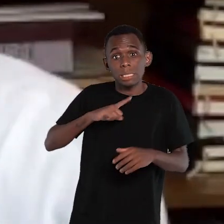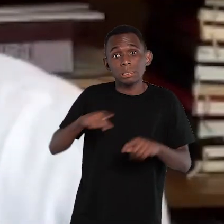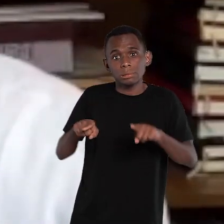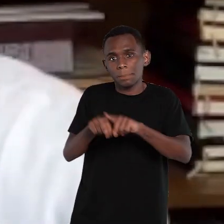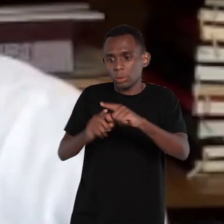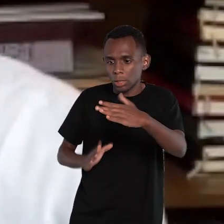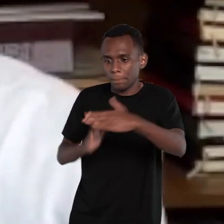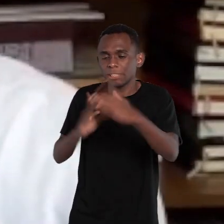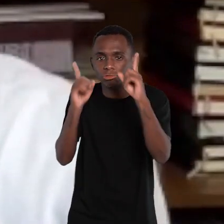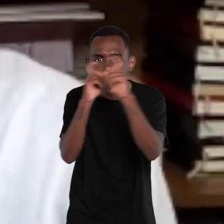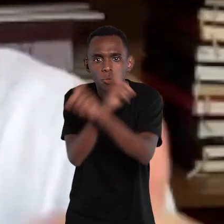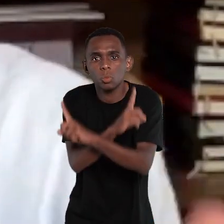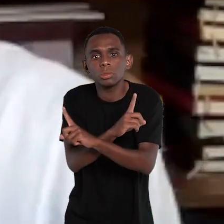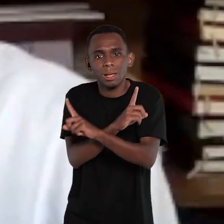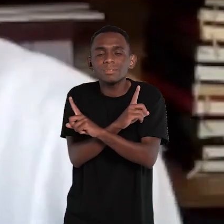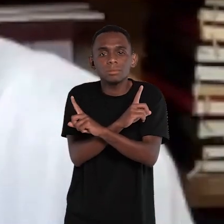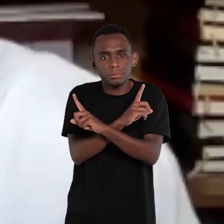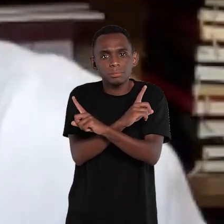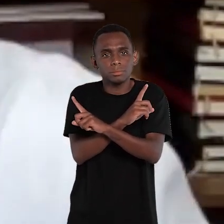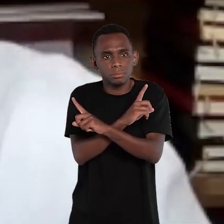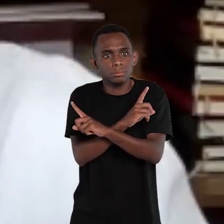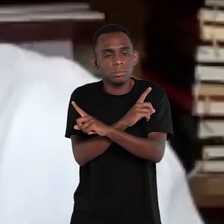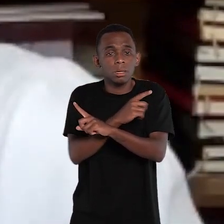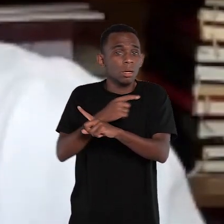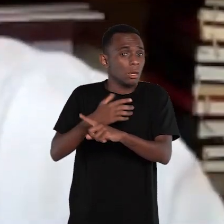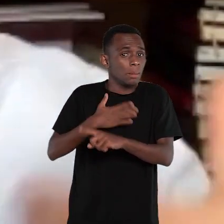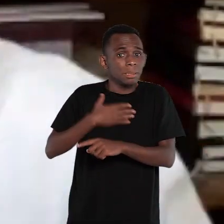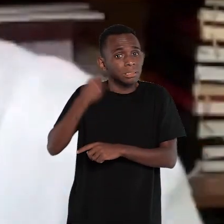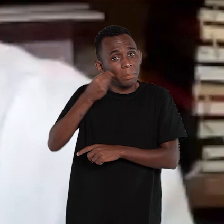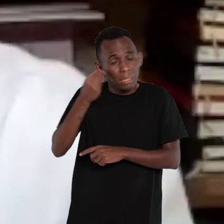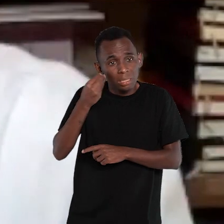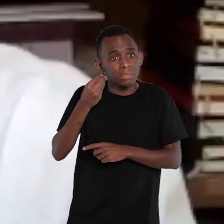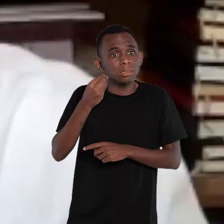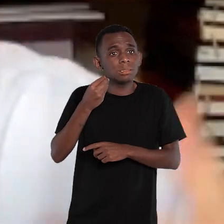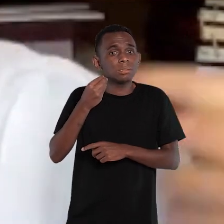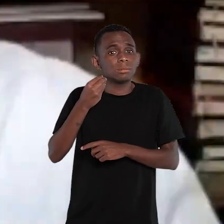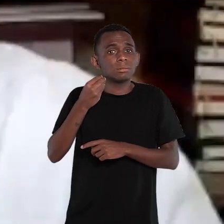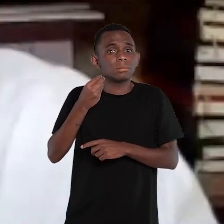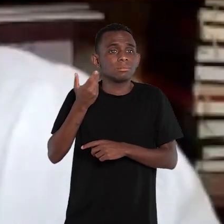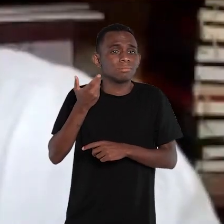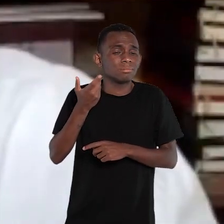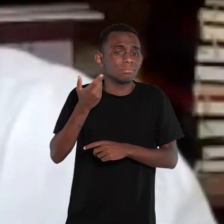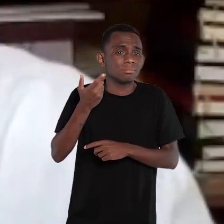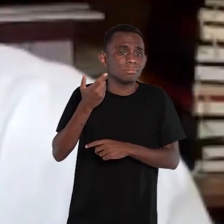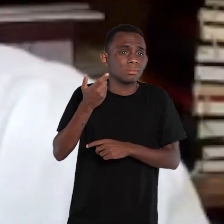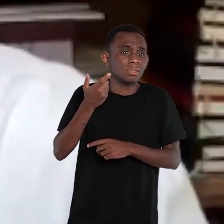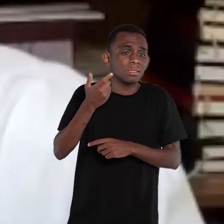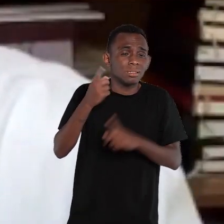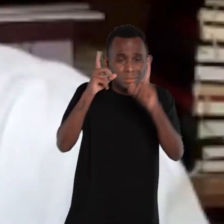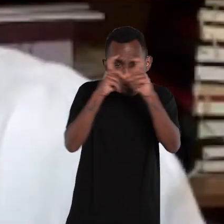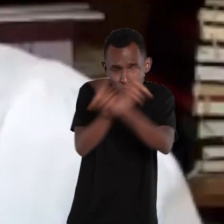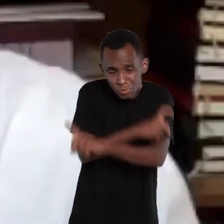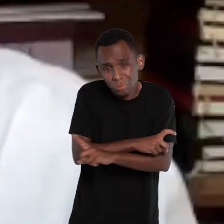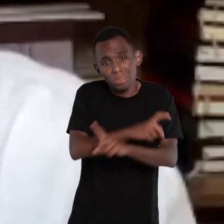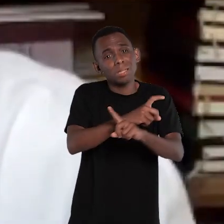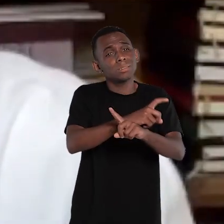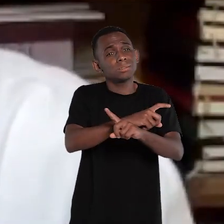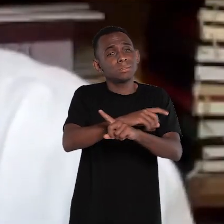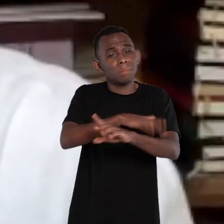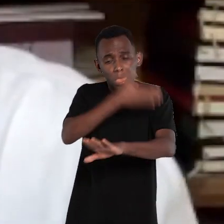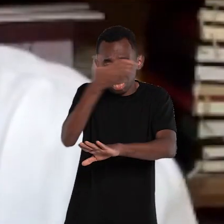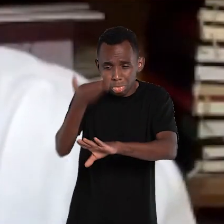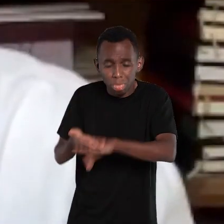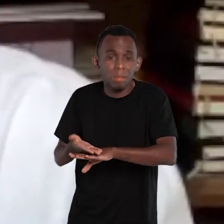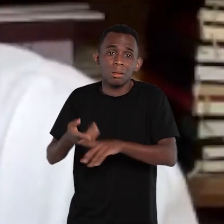da dificuldade. Eu deixo a dificuldade, eu convivo com a dificuldade, eu tomo banho no dia seguinte com a dificuldade, almoço com a